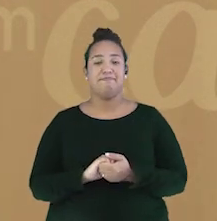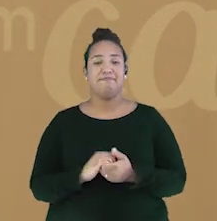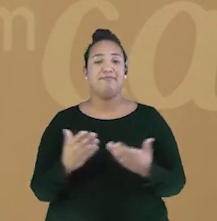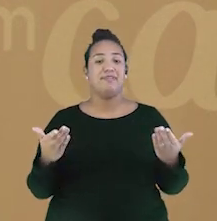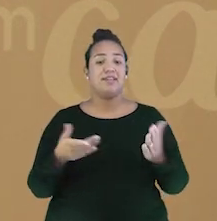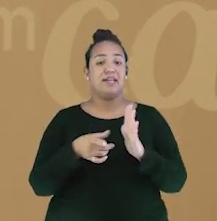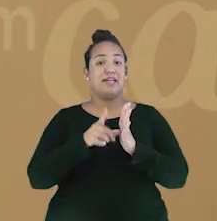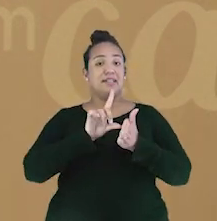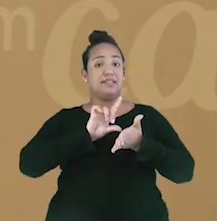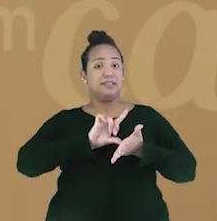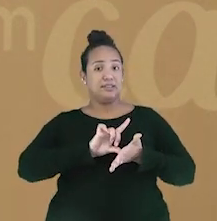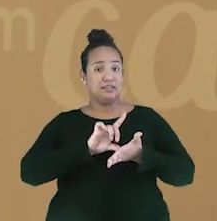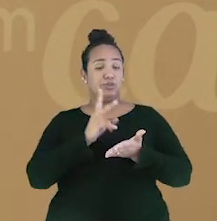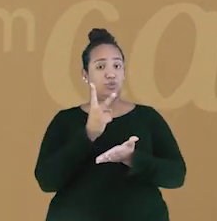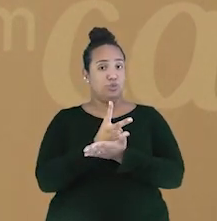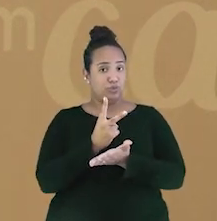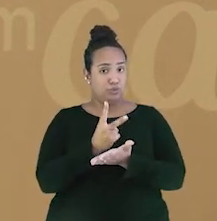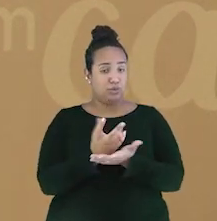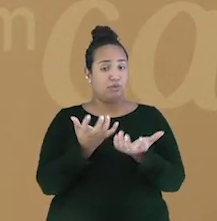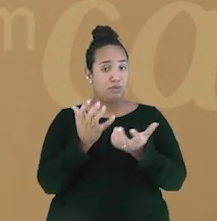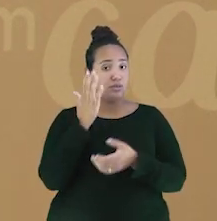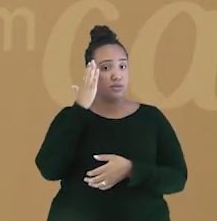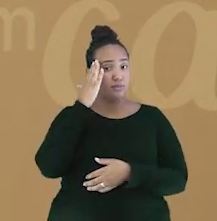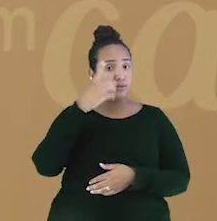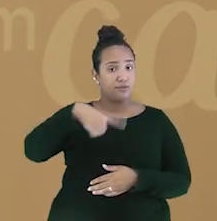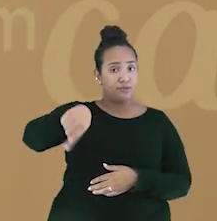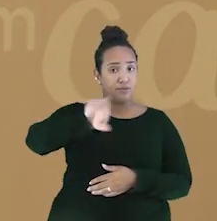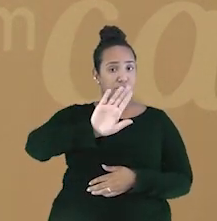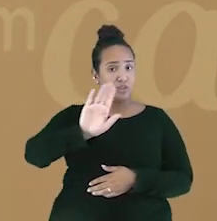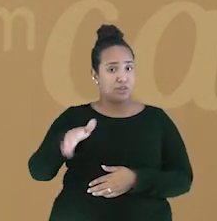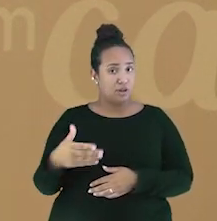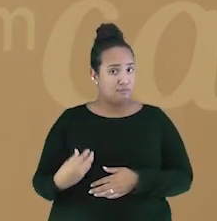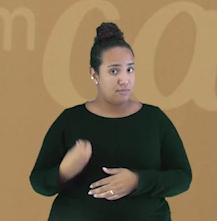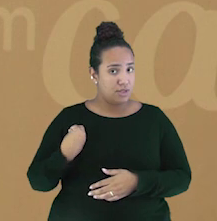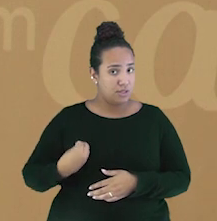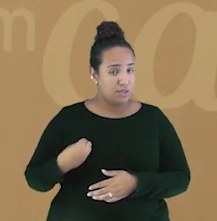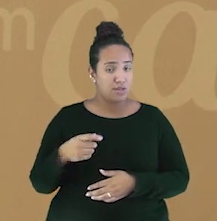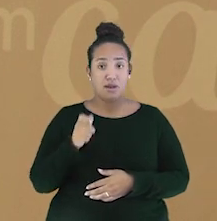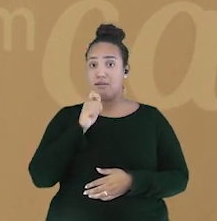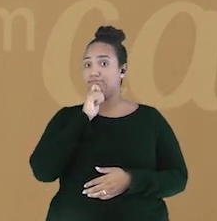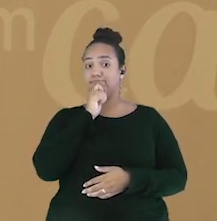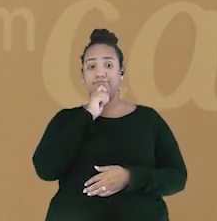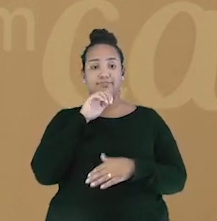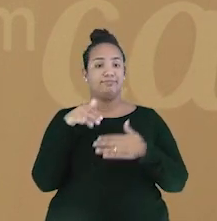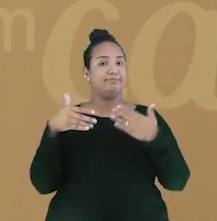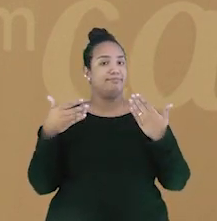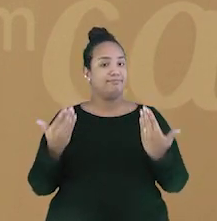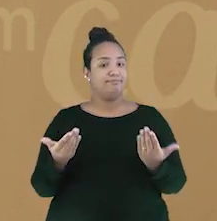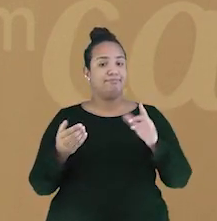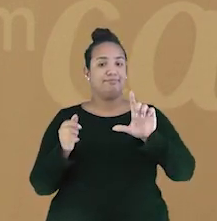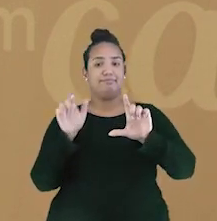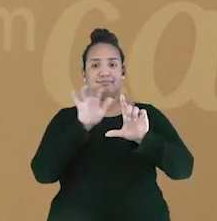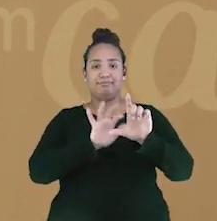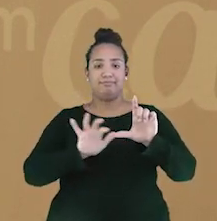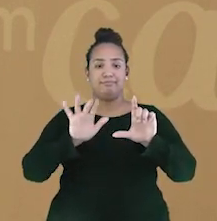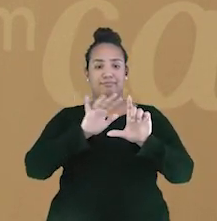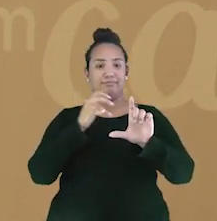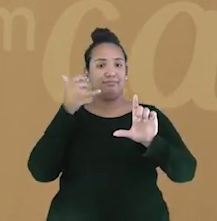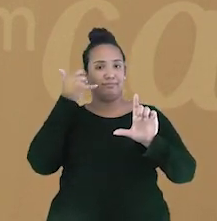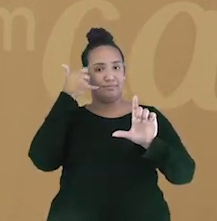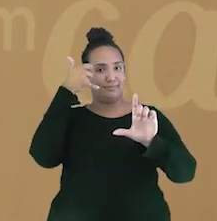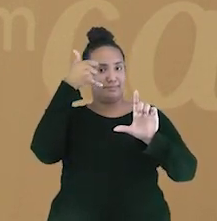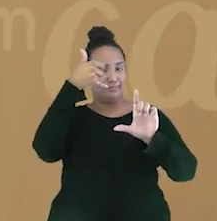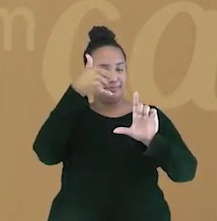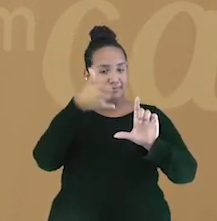eu quero saber Você já marcou sua presença se ainda não aponte seu celular para o QR Code que aparece